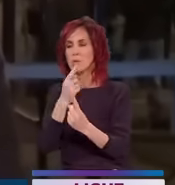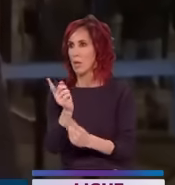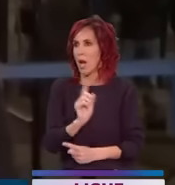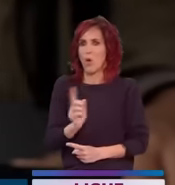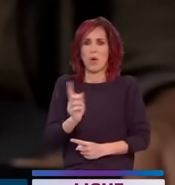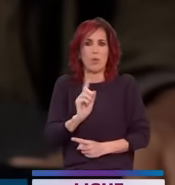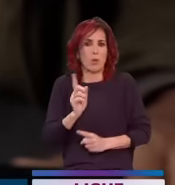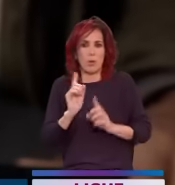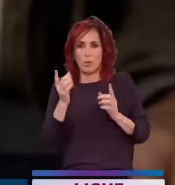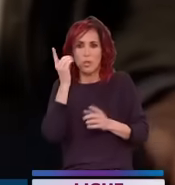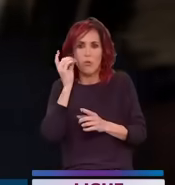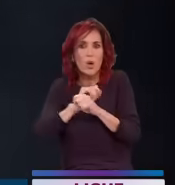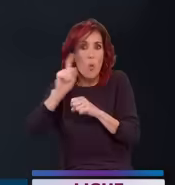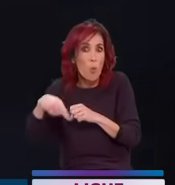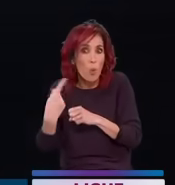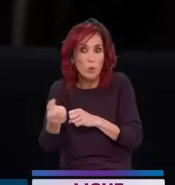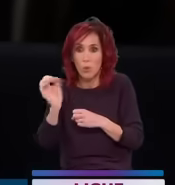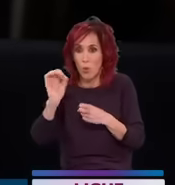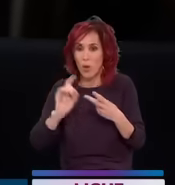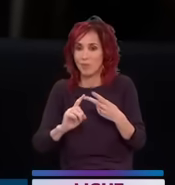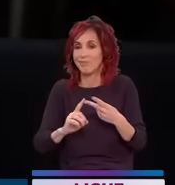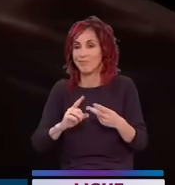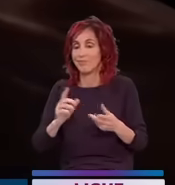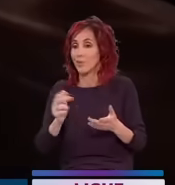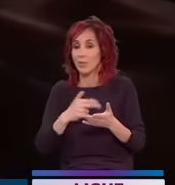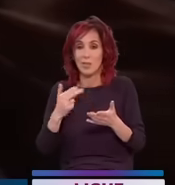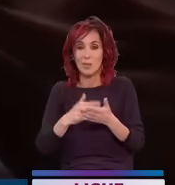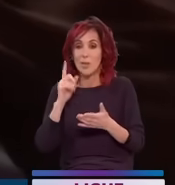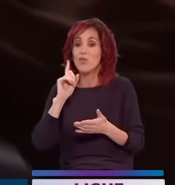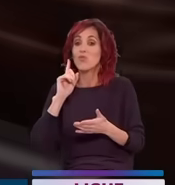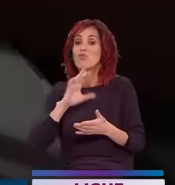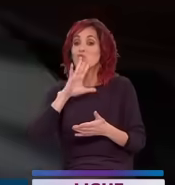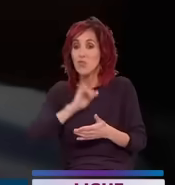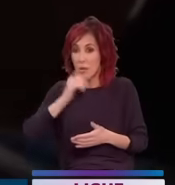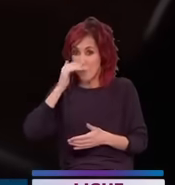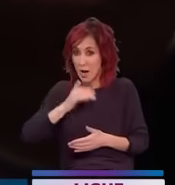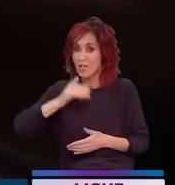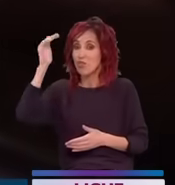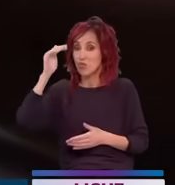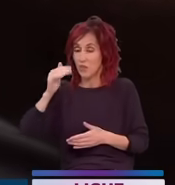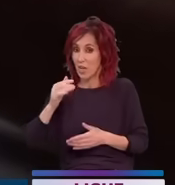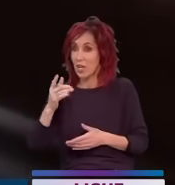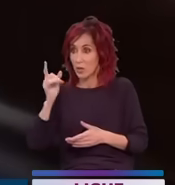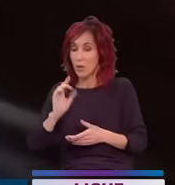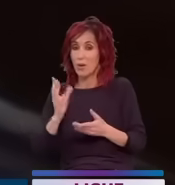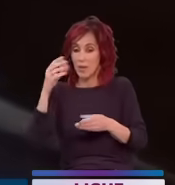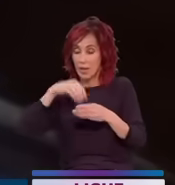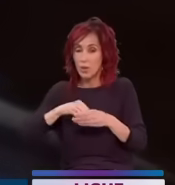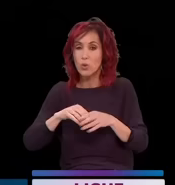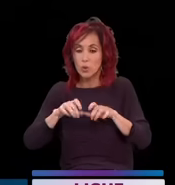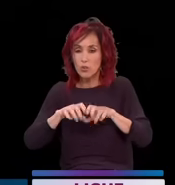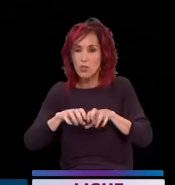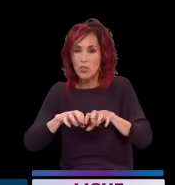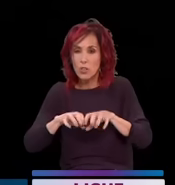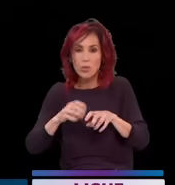Disse não ter outro telefone. Só não esperava que o filho mais velho de Mónica tivesse entrado nos ficheiros do telemóvel da mãe através